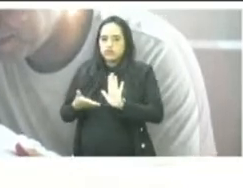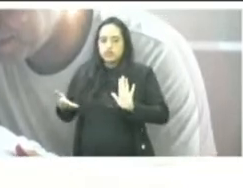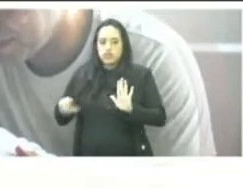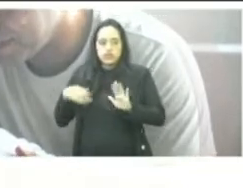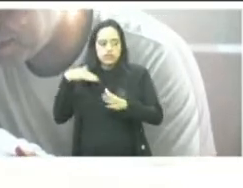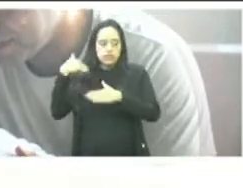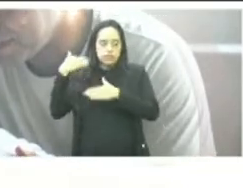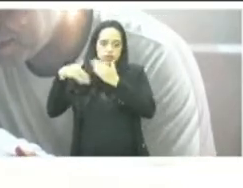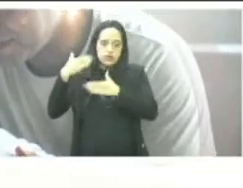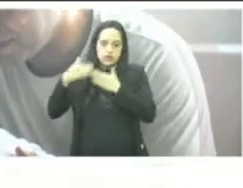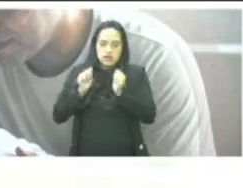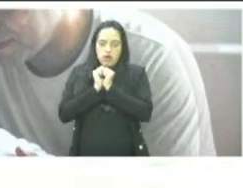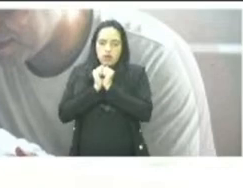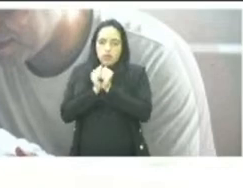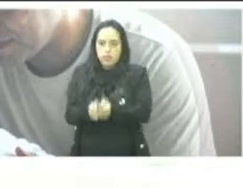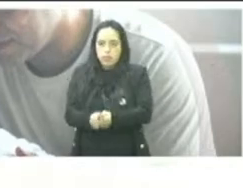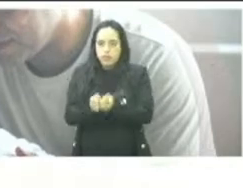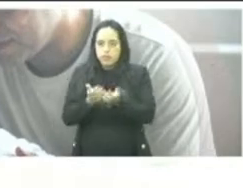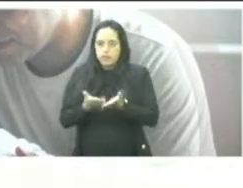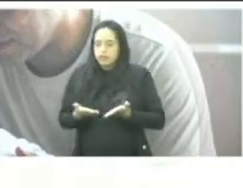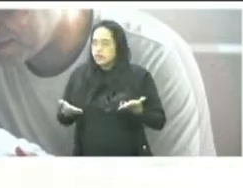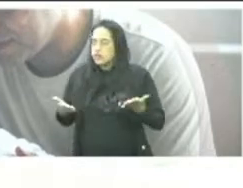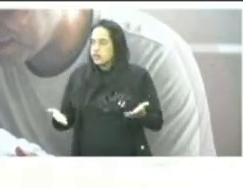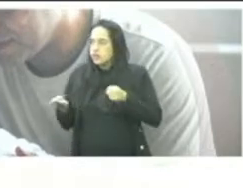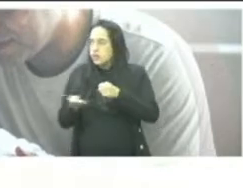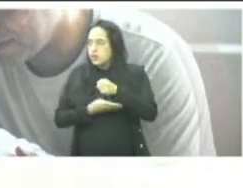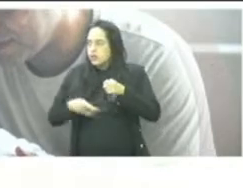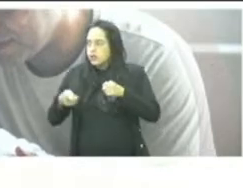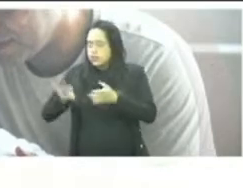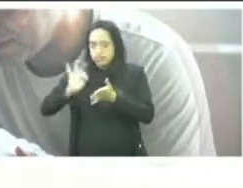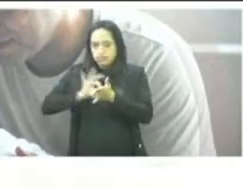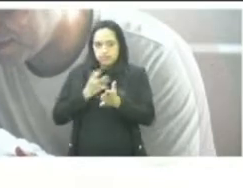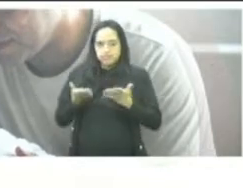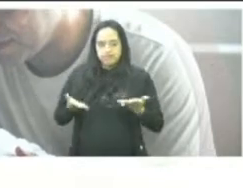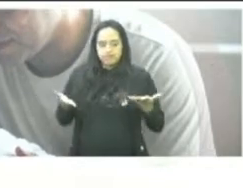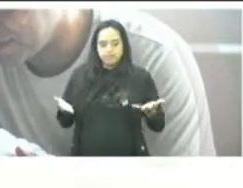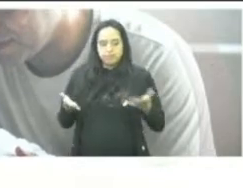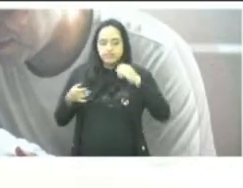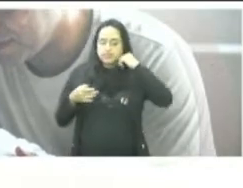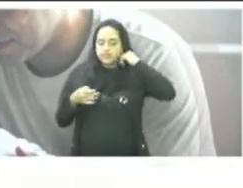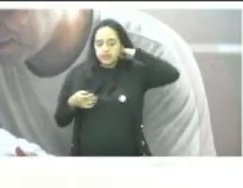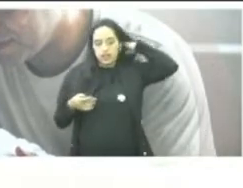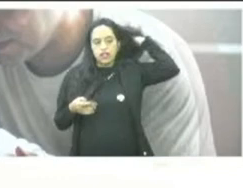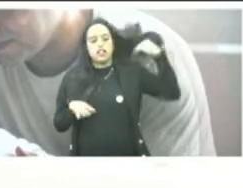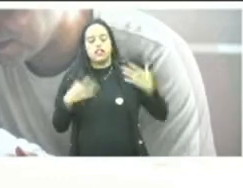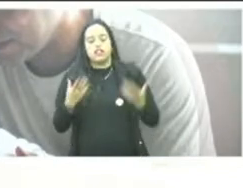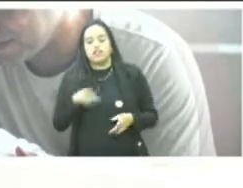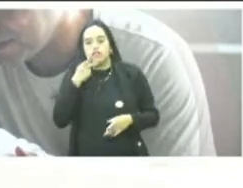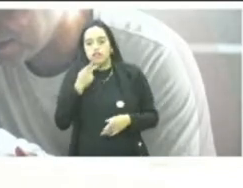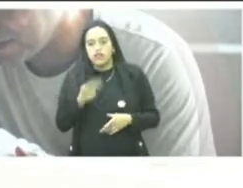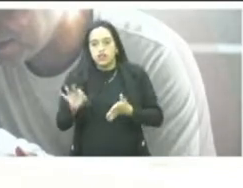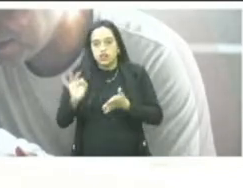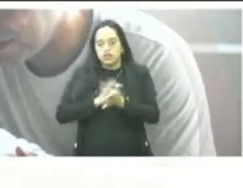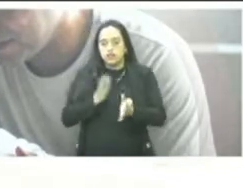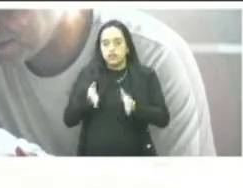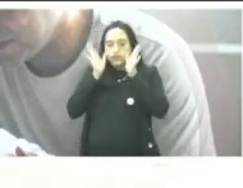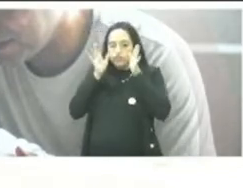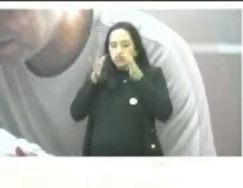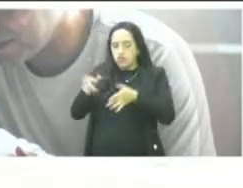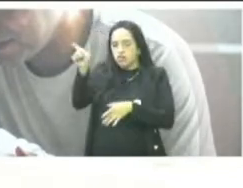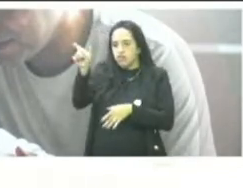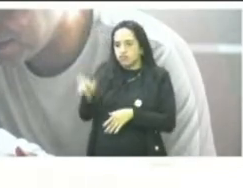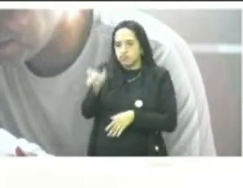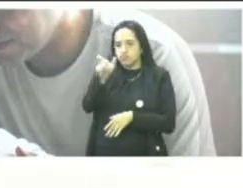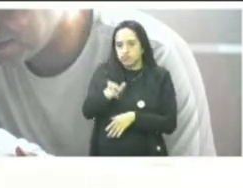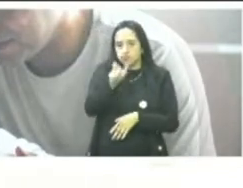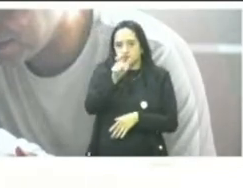de acompanhamento com base nesses registros. Então, para além de a gente trazer um registro mais centrado na pessoa, a gente